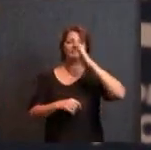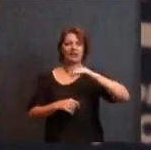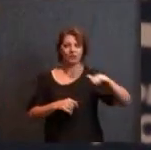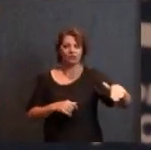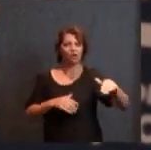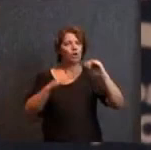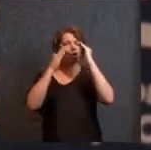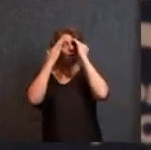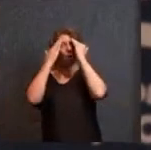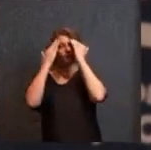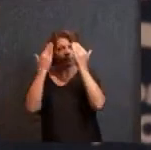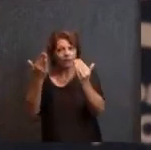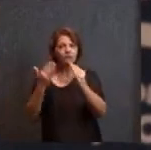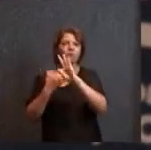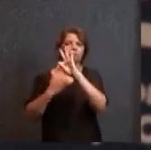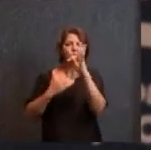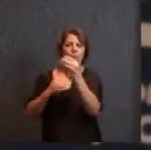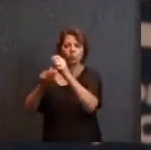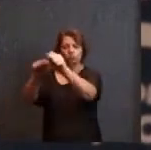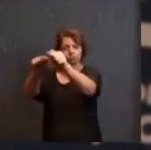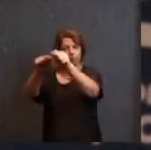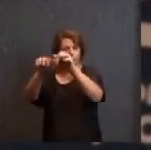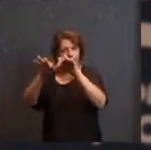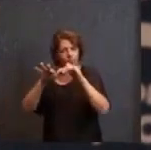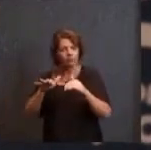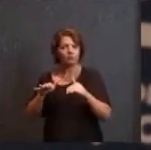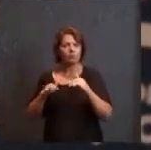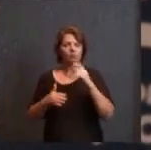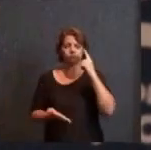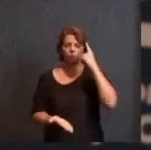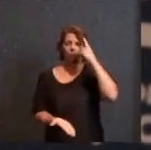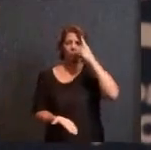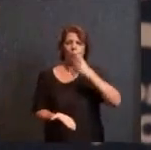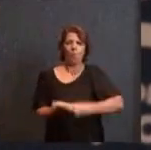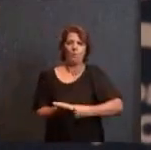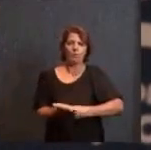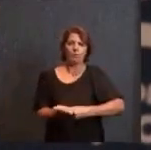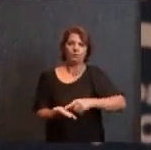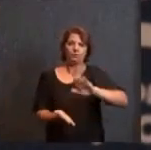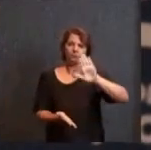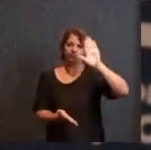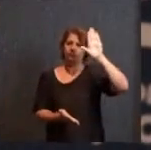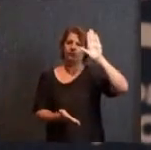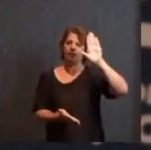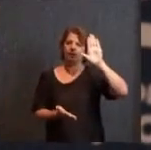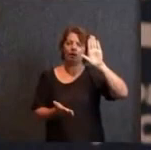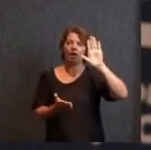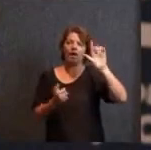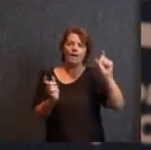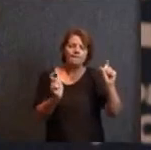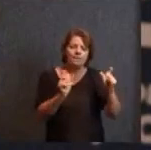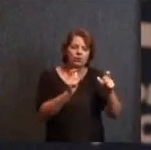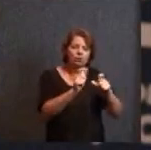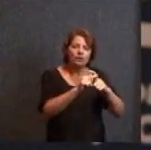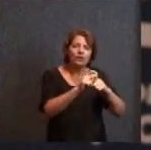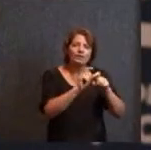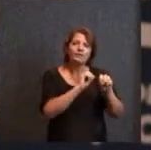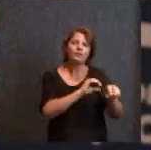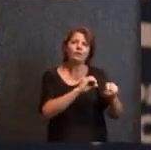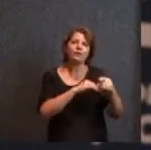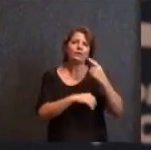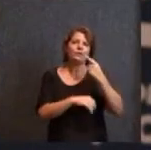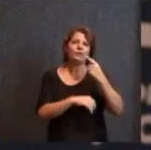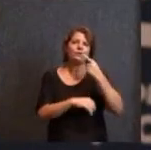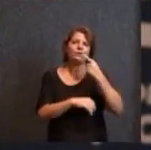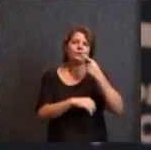a cada um de vocês e cada vez mais reiterar o compromisso que nós temos com a grande melhoria na educação pública do